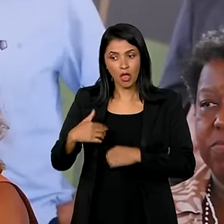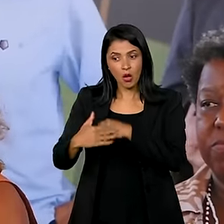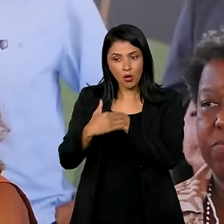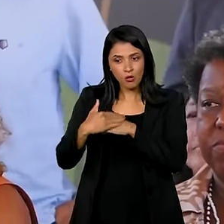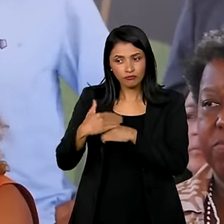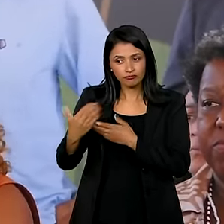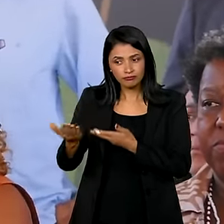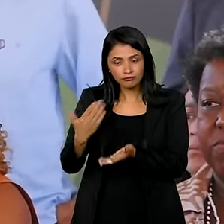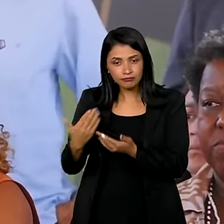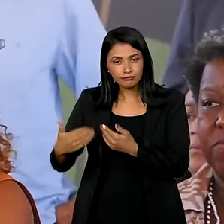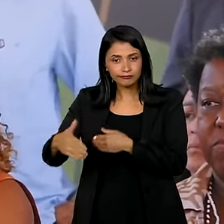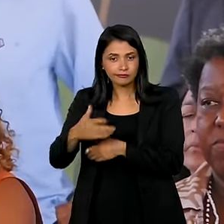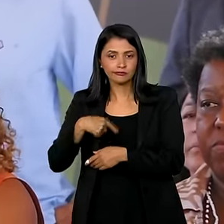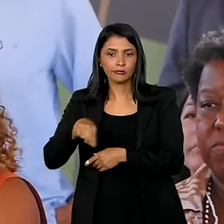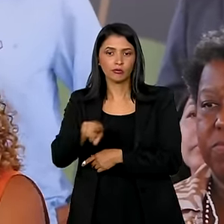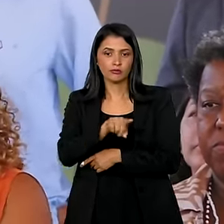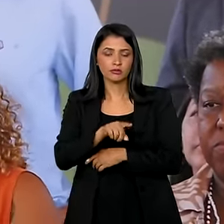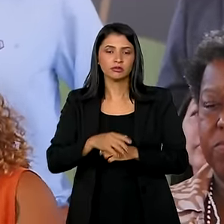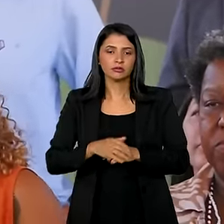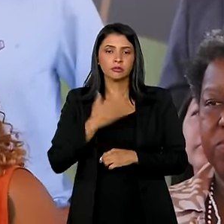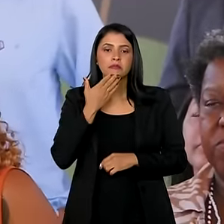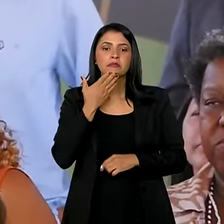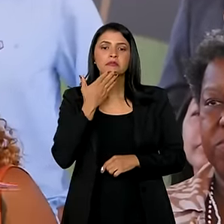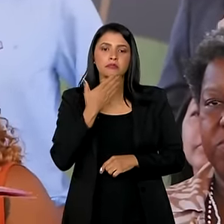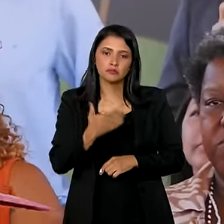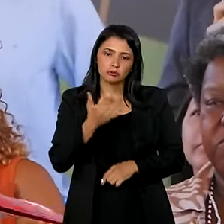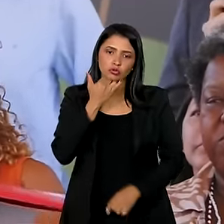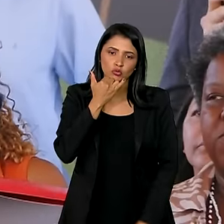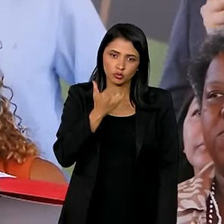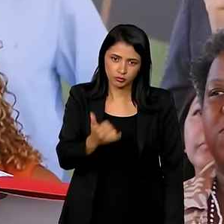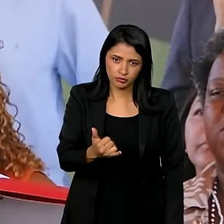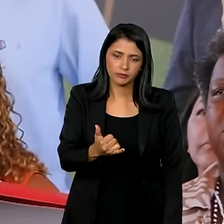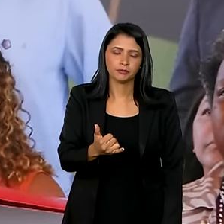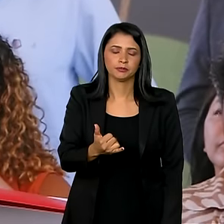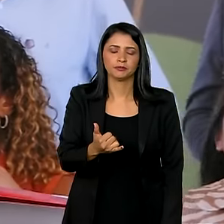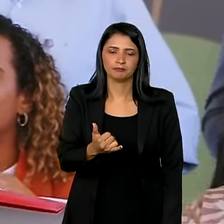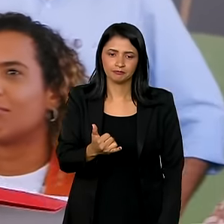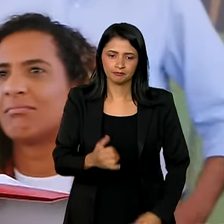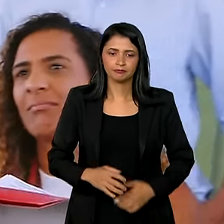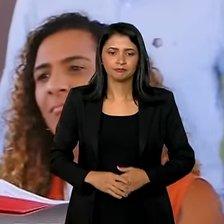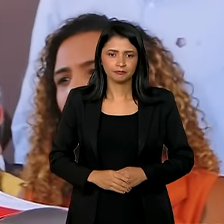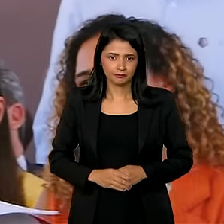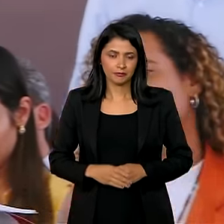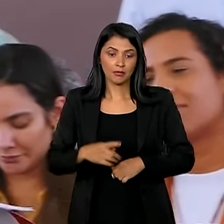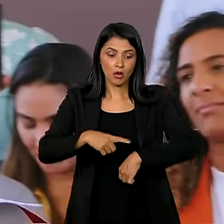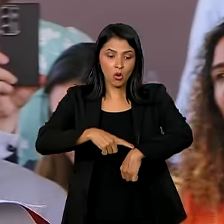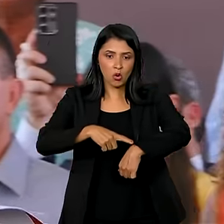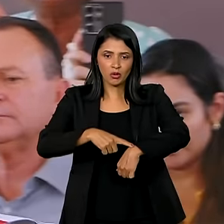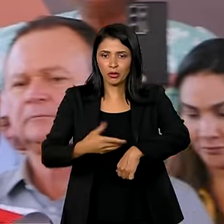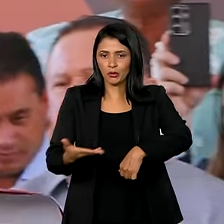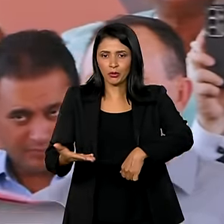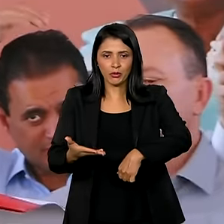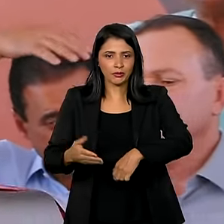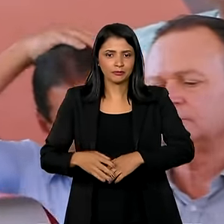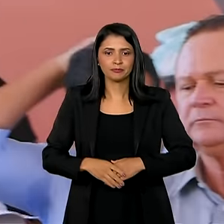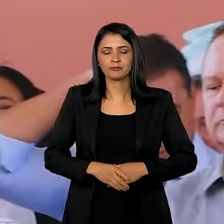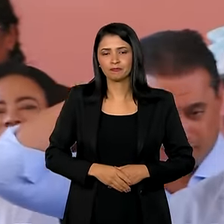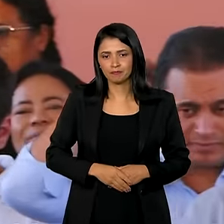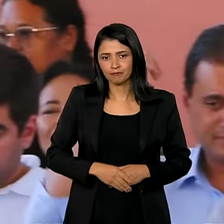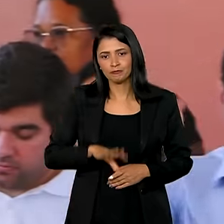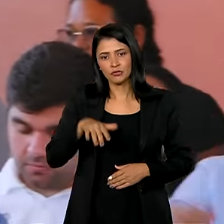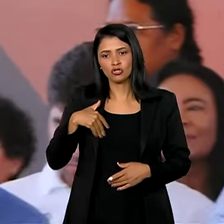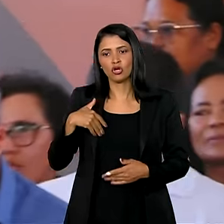com vocês pedindo desculpa pela hora que já